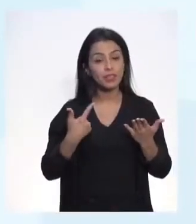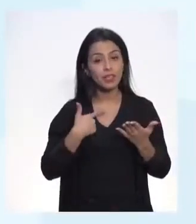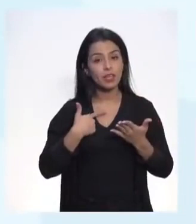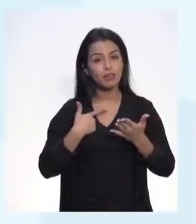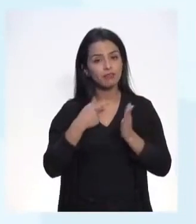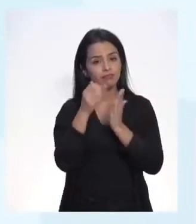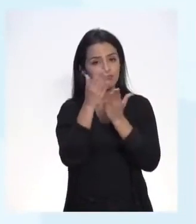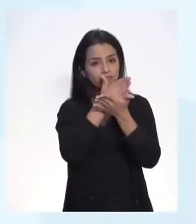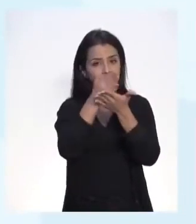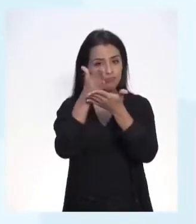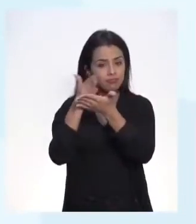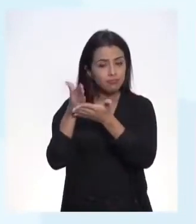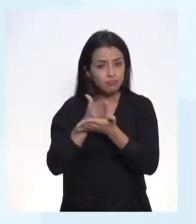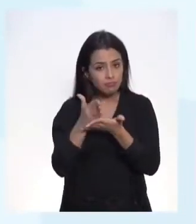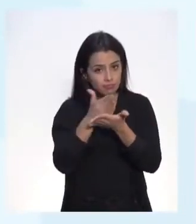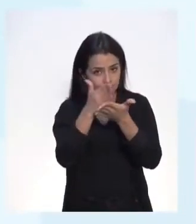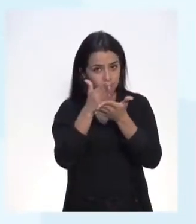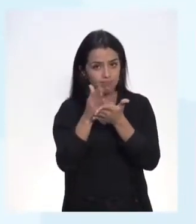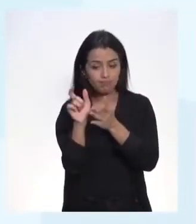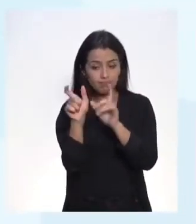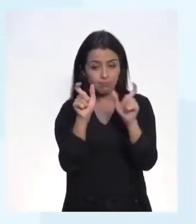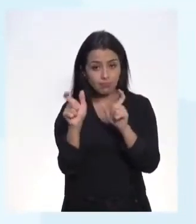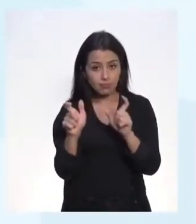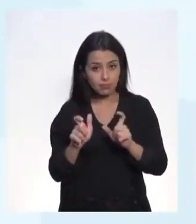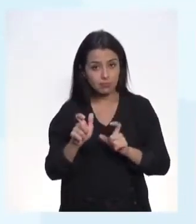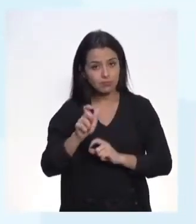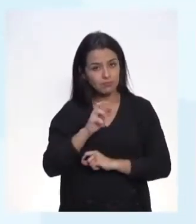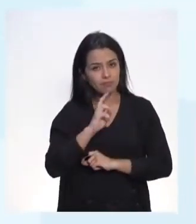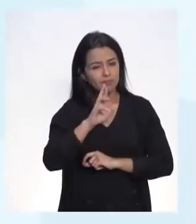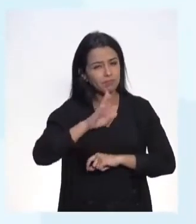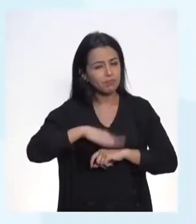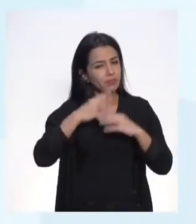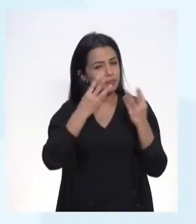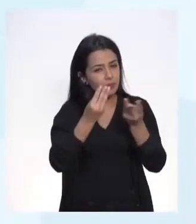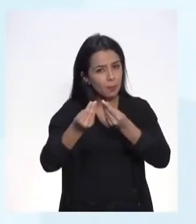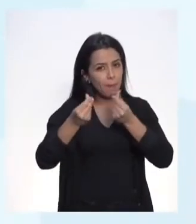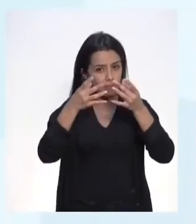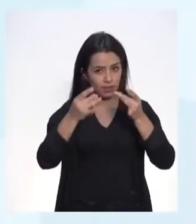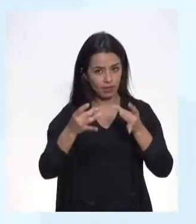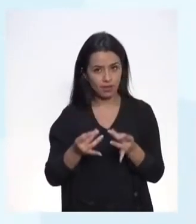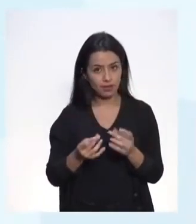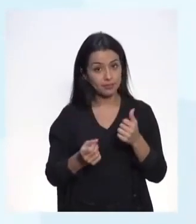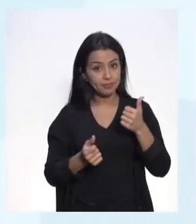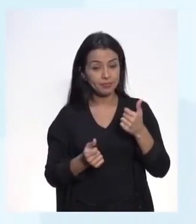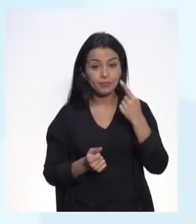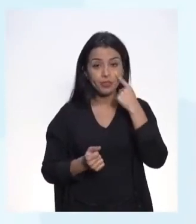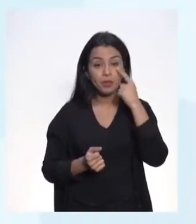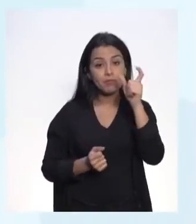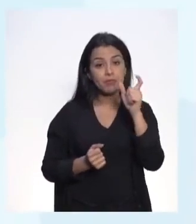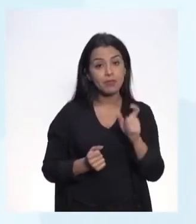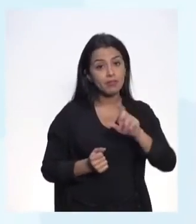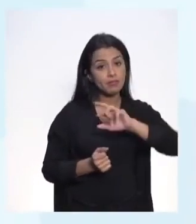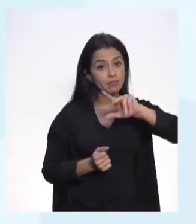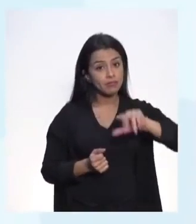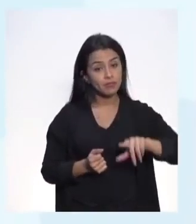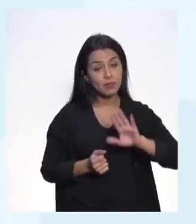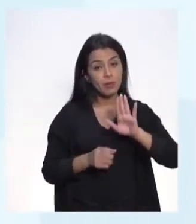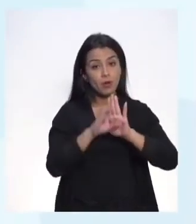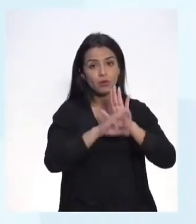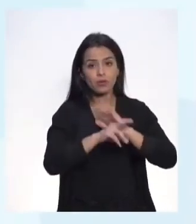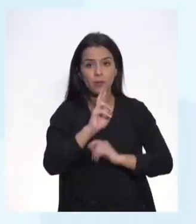esmiuçado aí, tentando colocar as respostas de uma forma mais esmiuçada, mais detalhada. Então, temos aí diferentes palavras para o mesmo